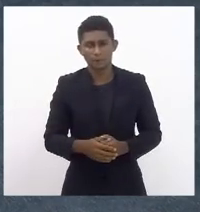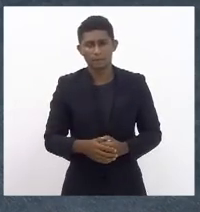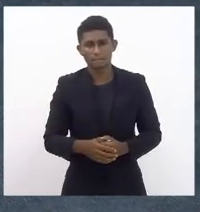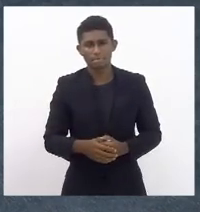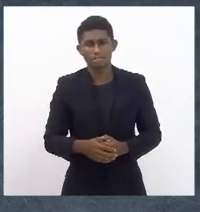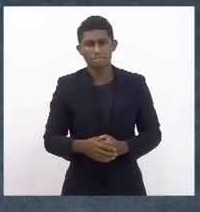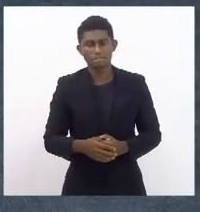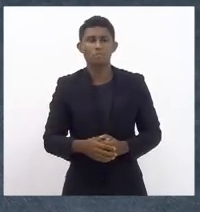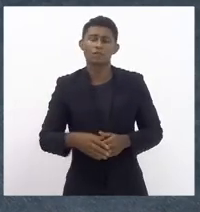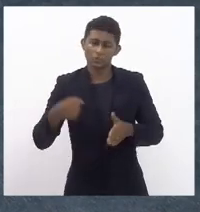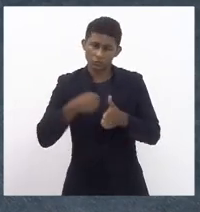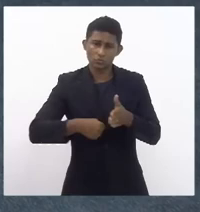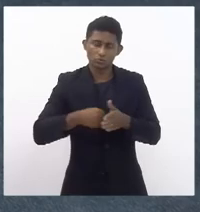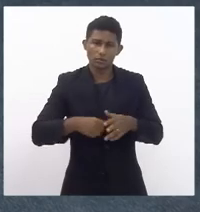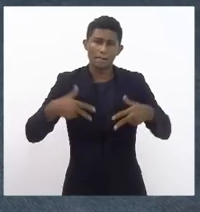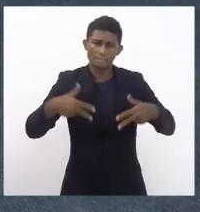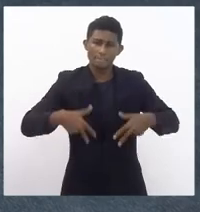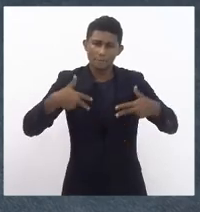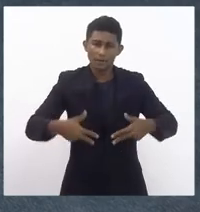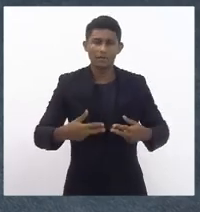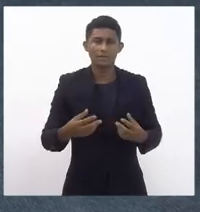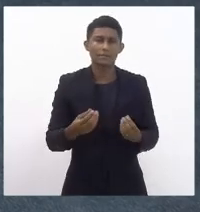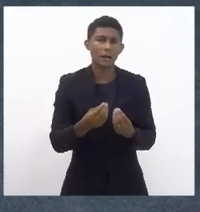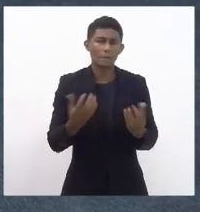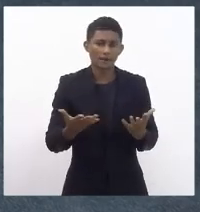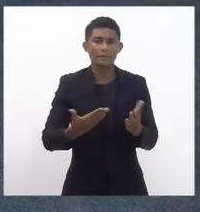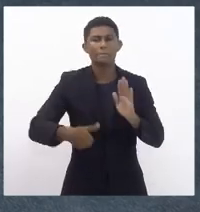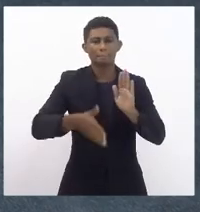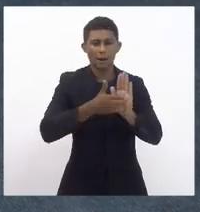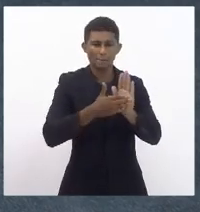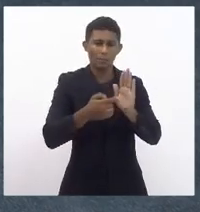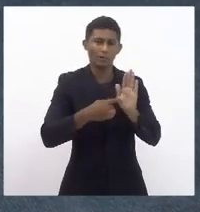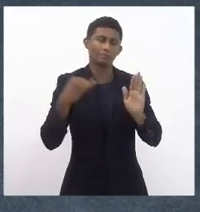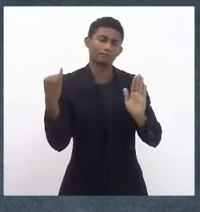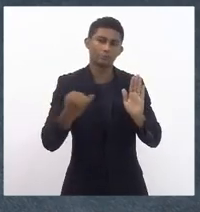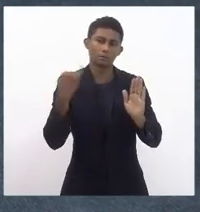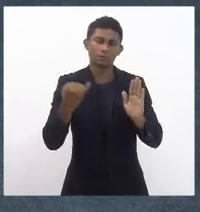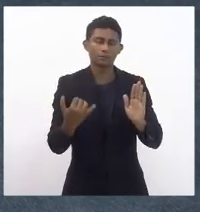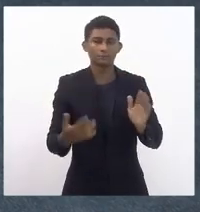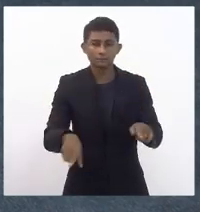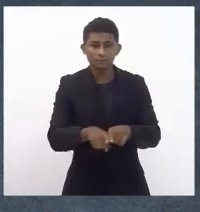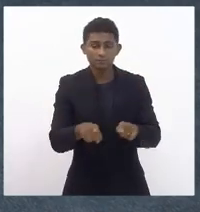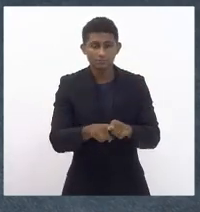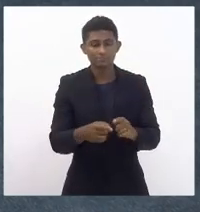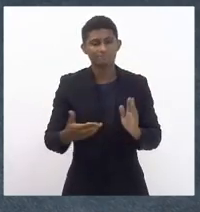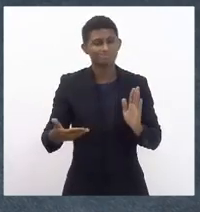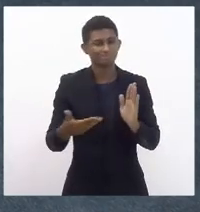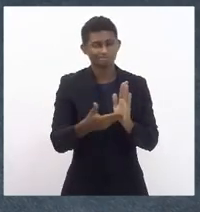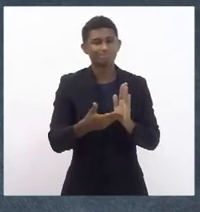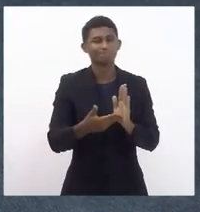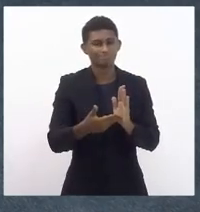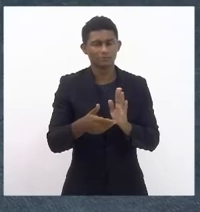fim lutas e militância em defesa dessa pau do que especificamente nesse caso Marta inflável o plano nacional de